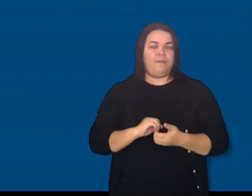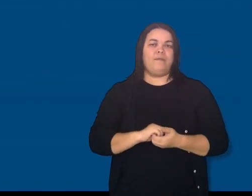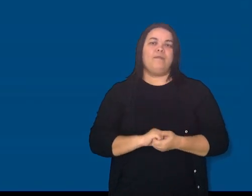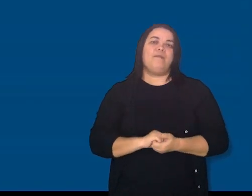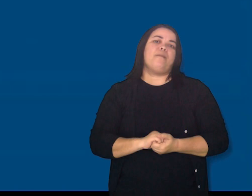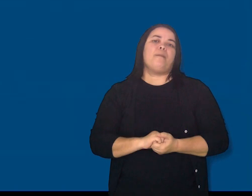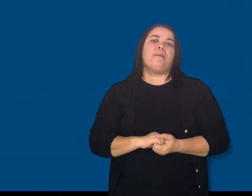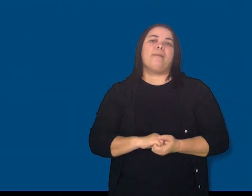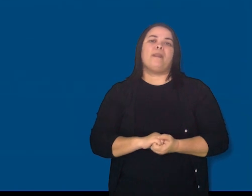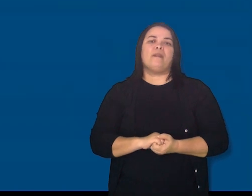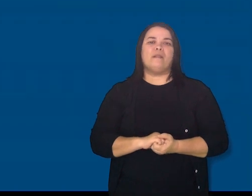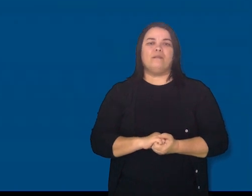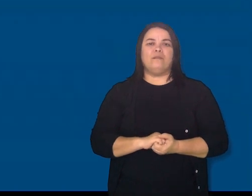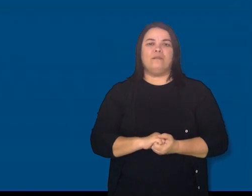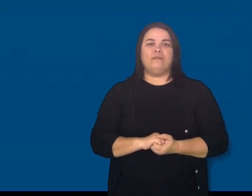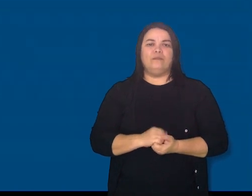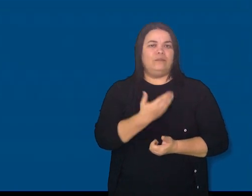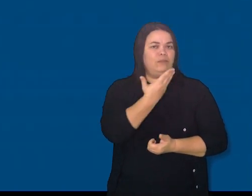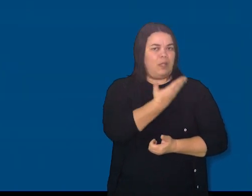Tá?